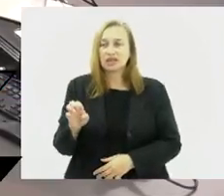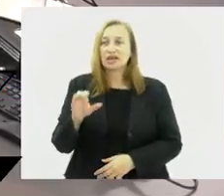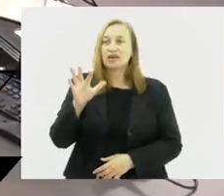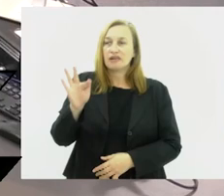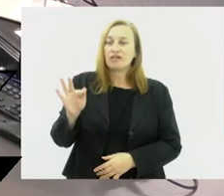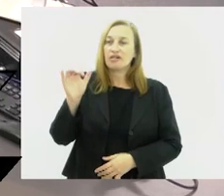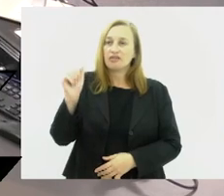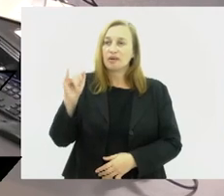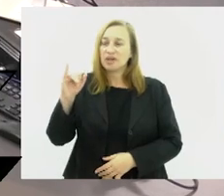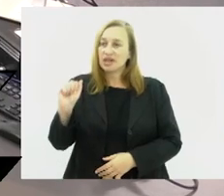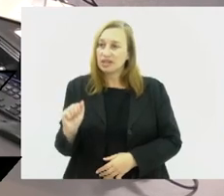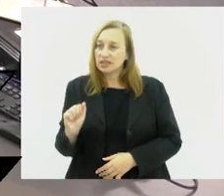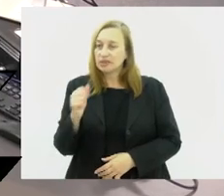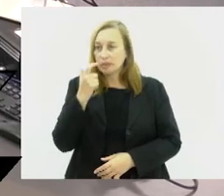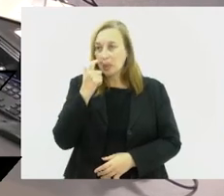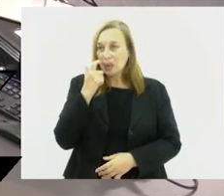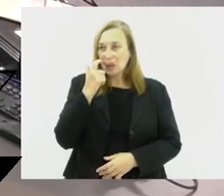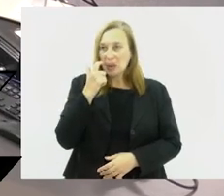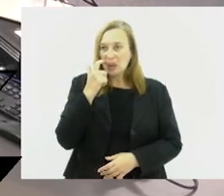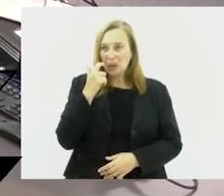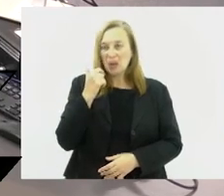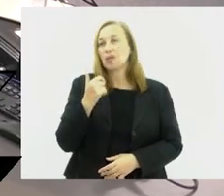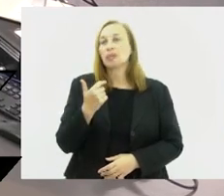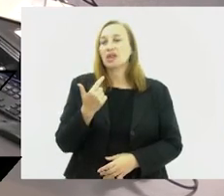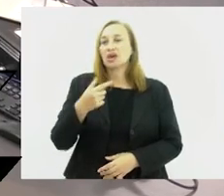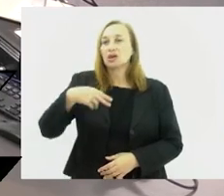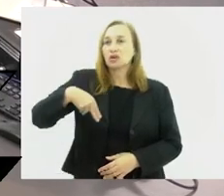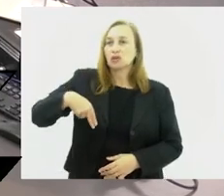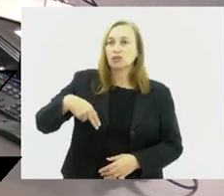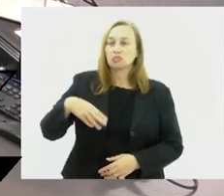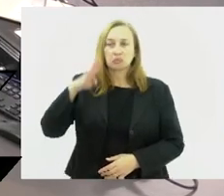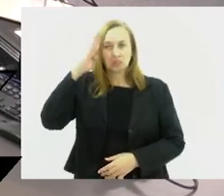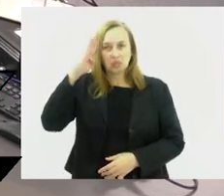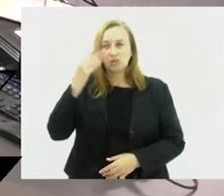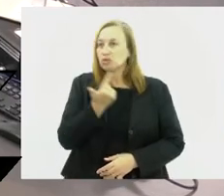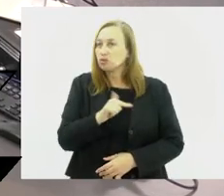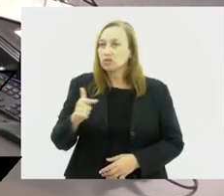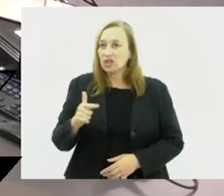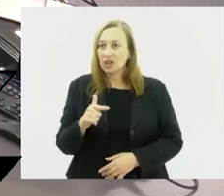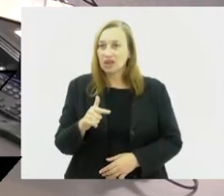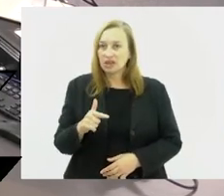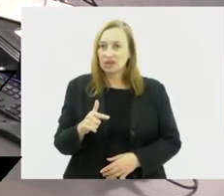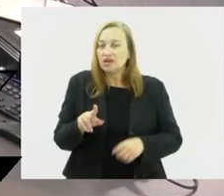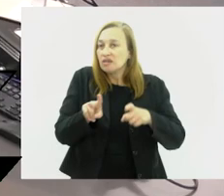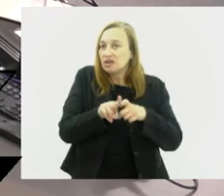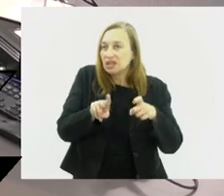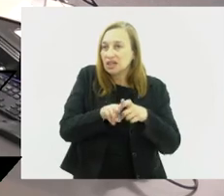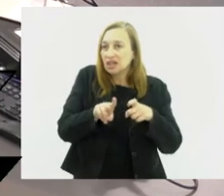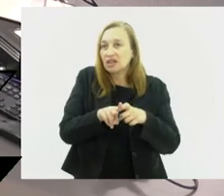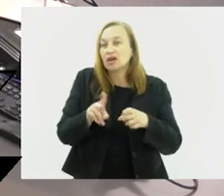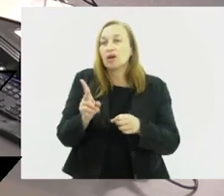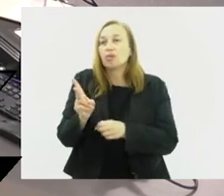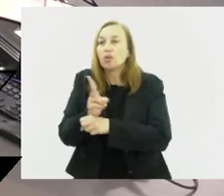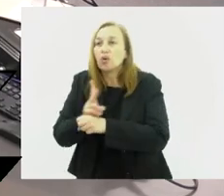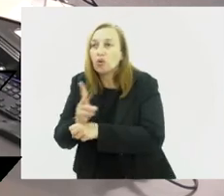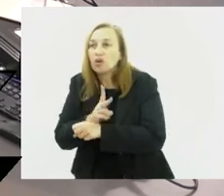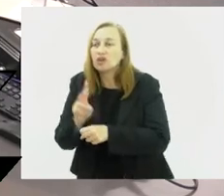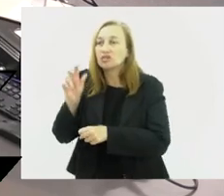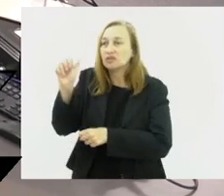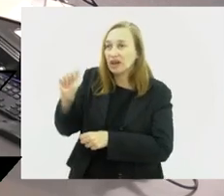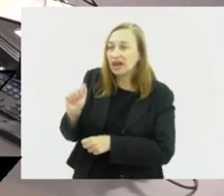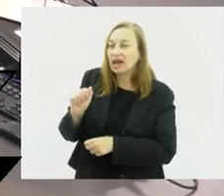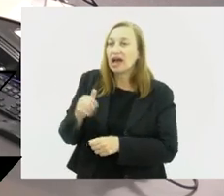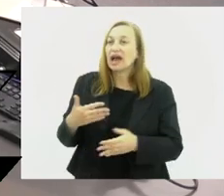Fabiana Cristina, e nos quartéis já não temos veterinários para tratar desses animais. E a gente fica esperando vaga até os